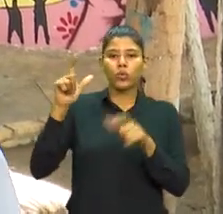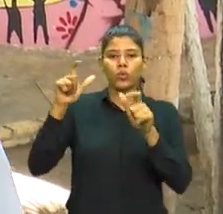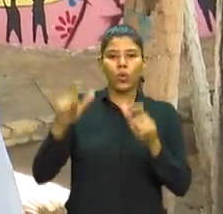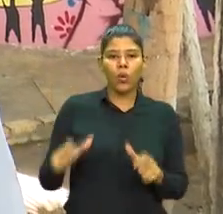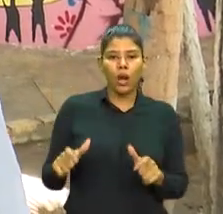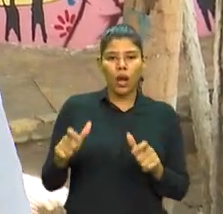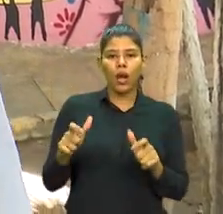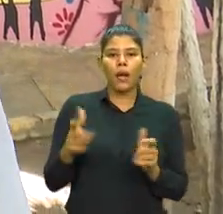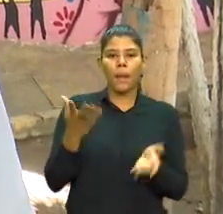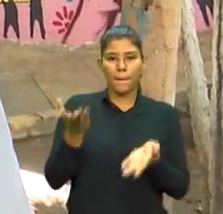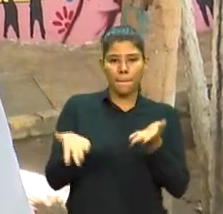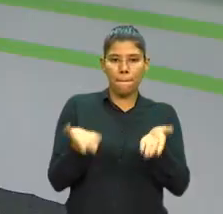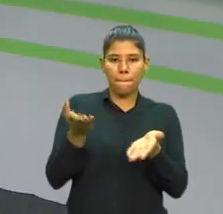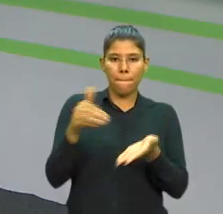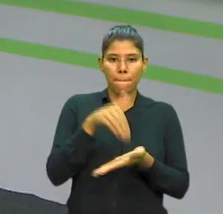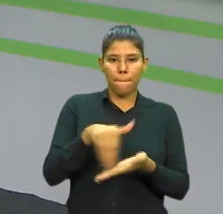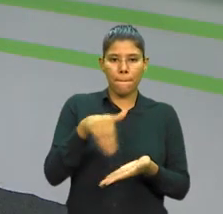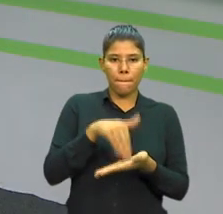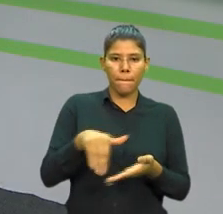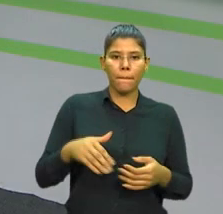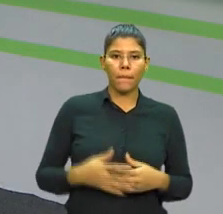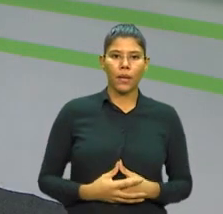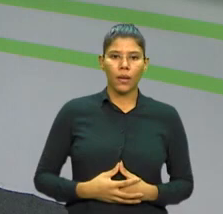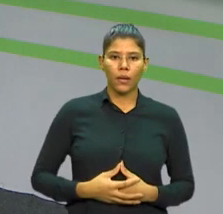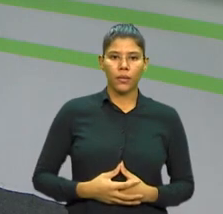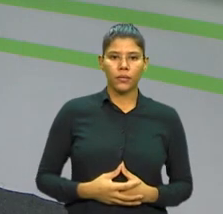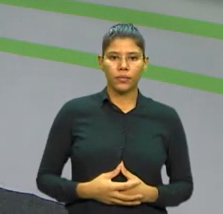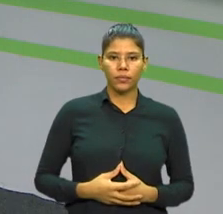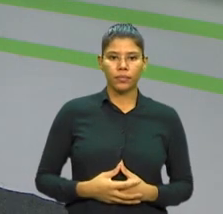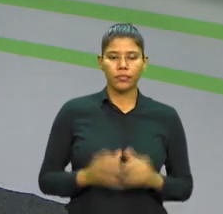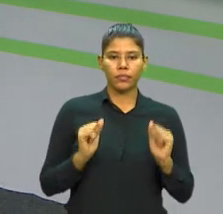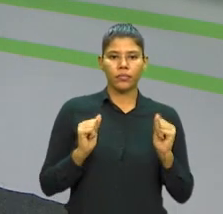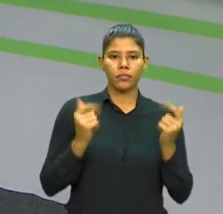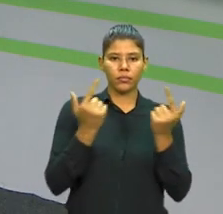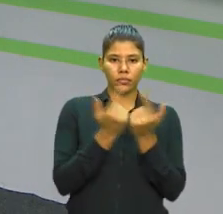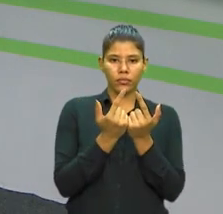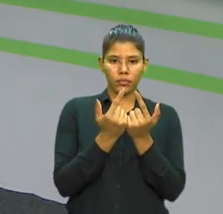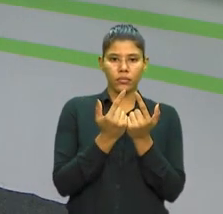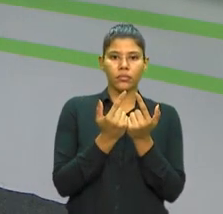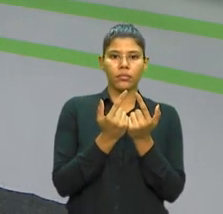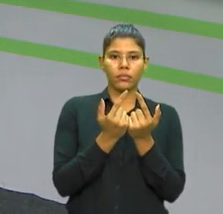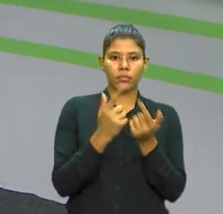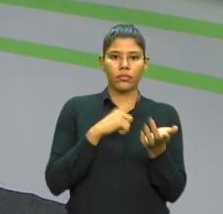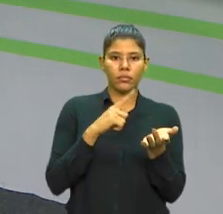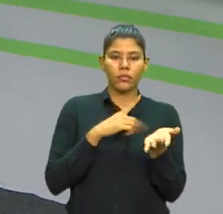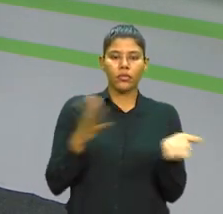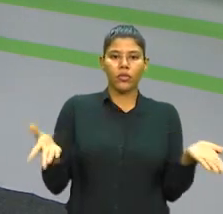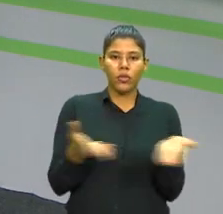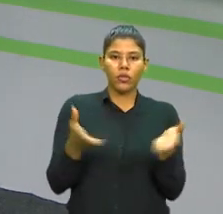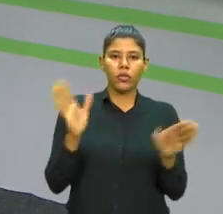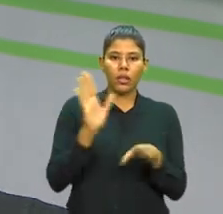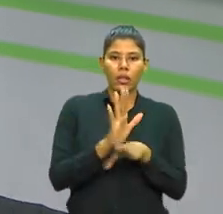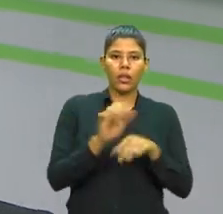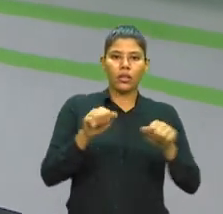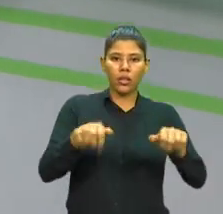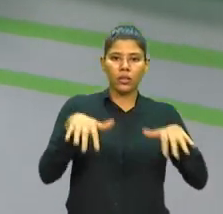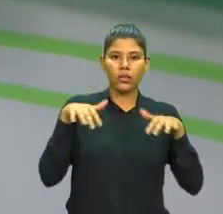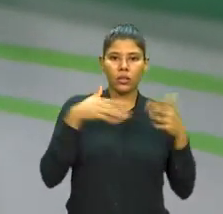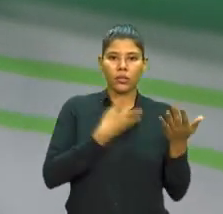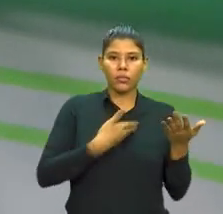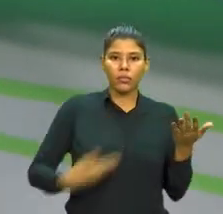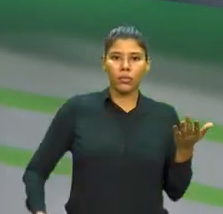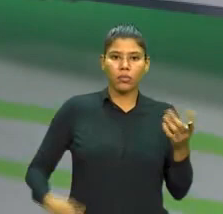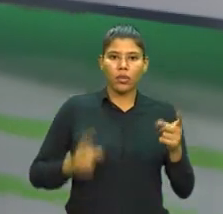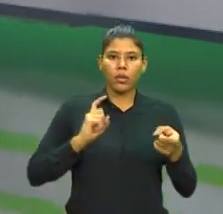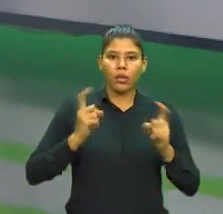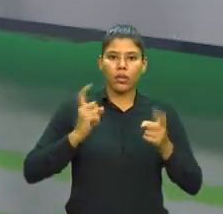da da secretaria a Assembleia Legislativa realiza hoje à tarde uma audiência pública para discutir a